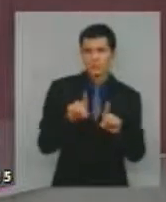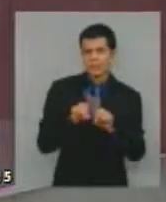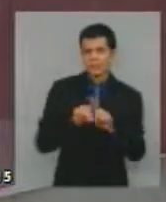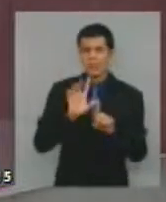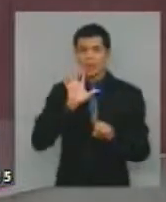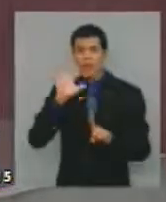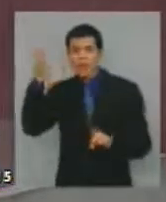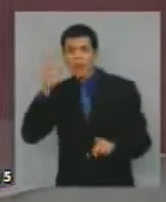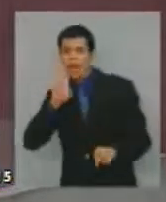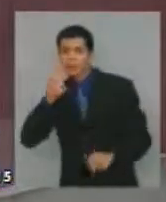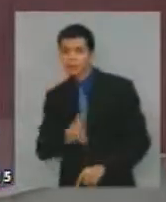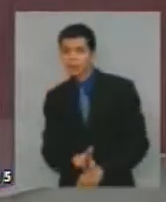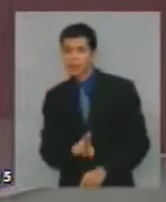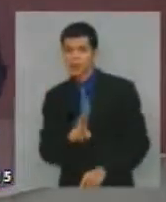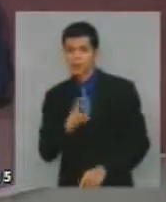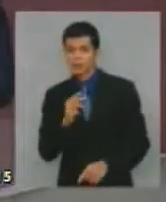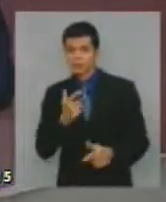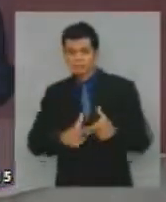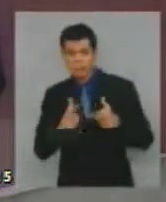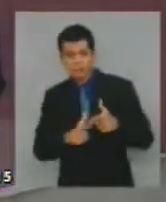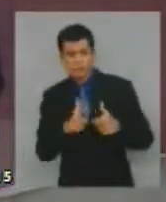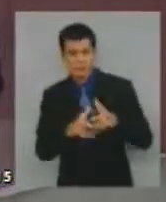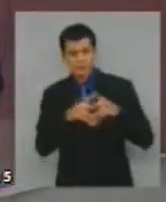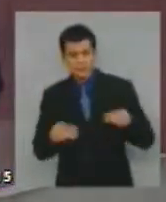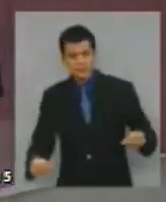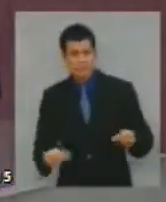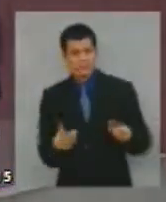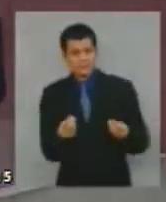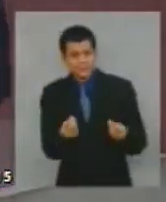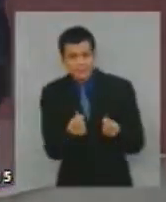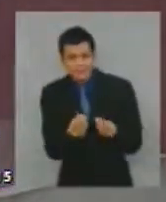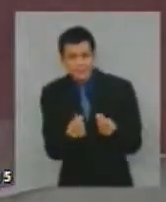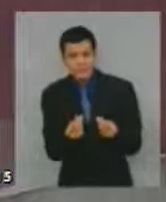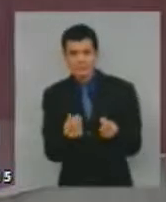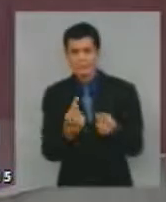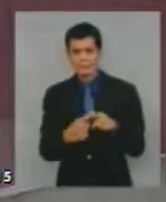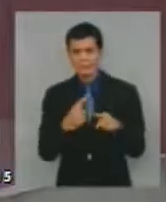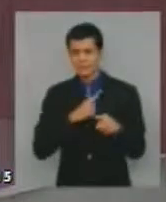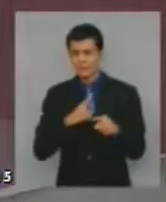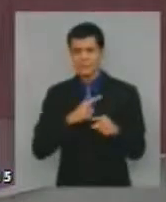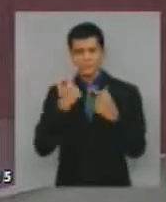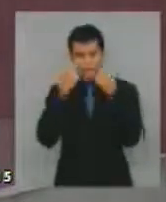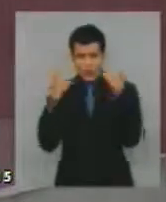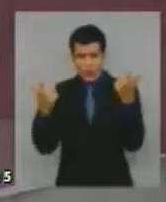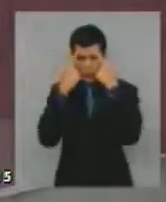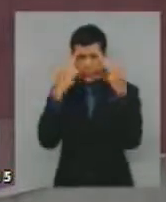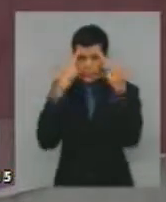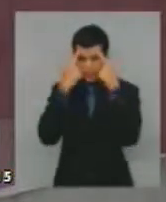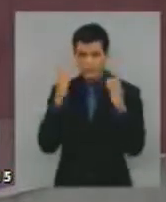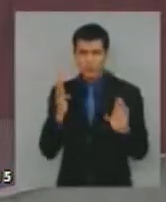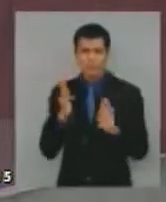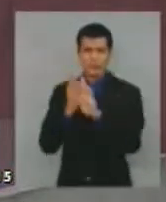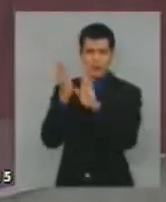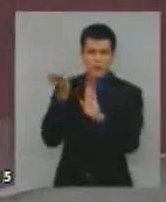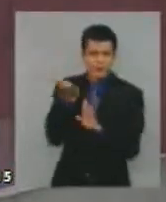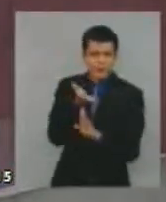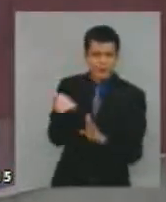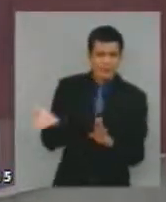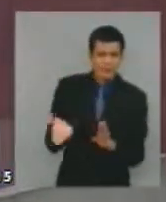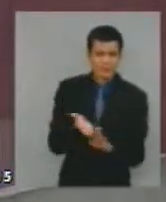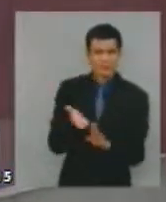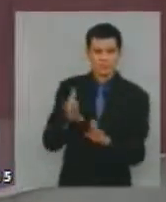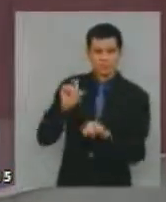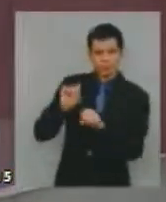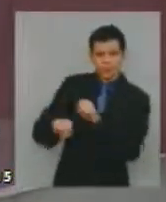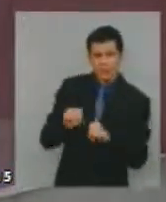calamidade que é a violência letal contra jovens. Portanto, O indicador, eu repito, ele pesquisa os 3